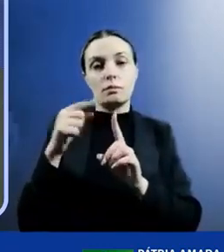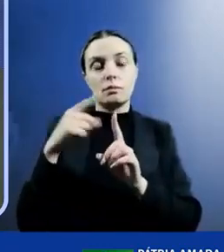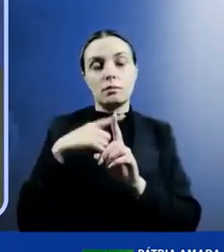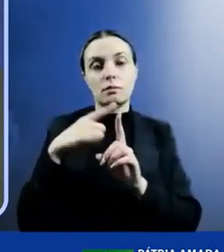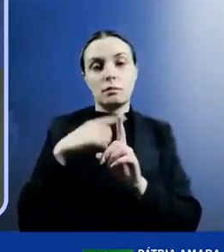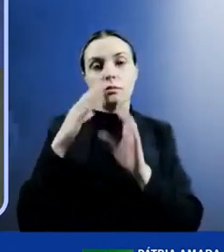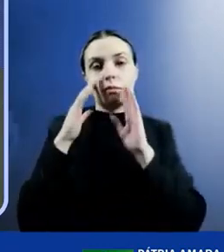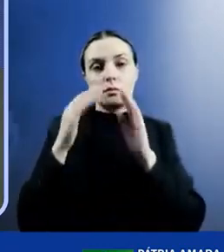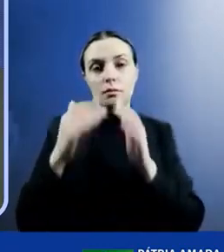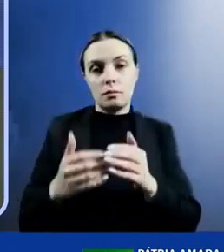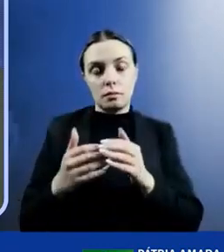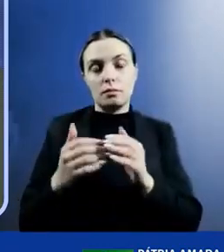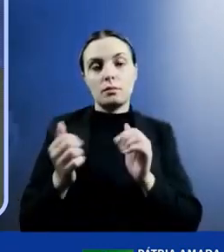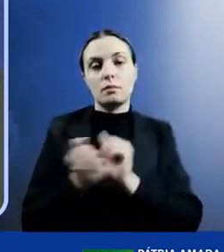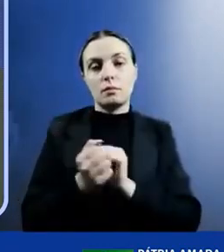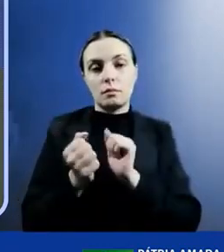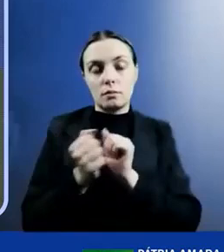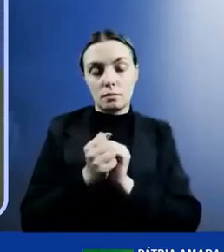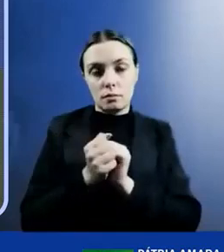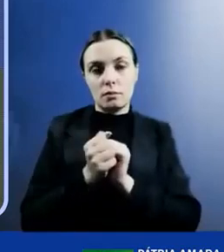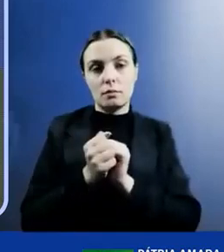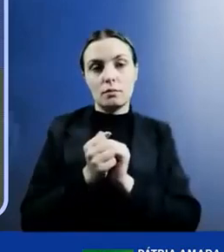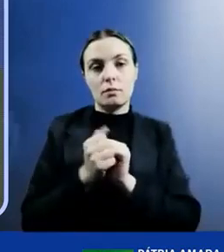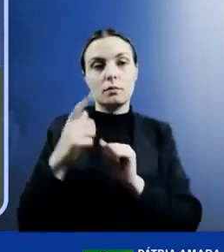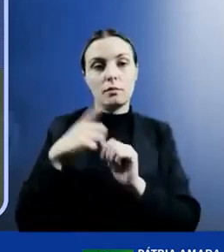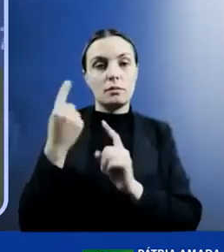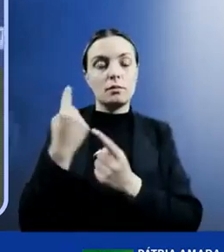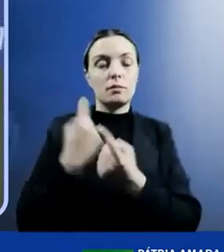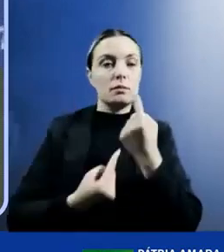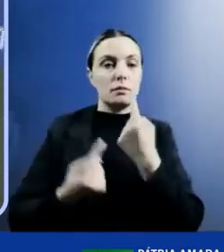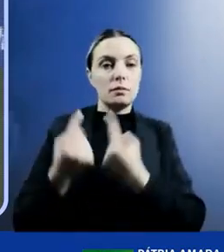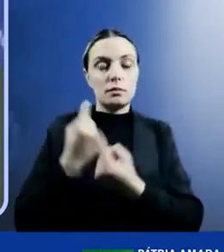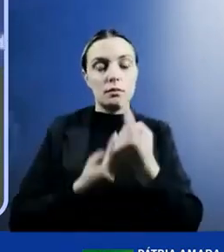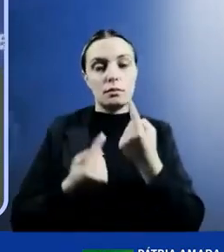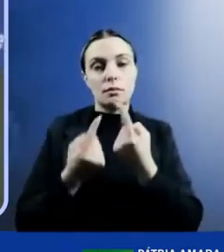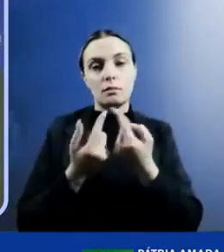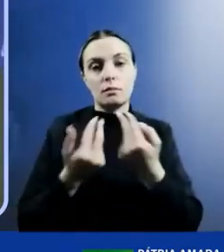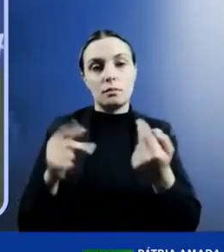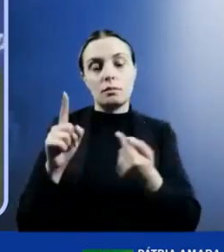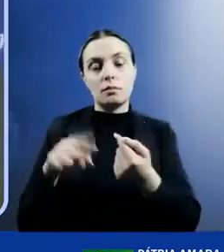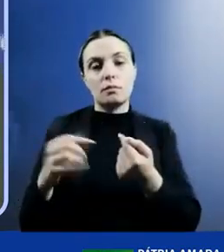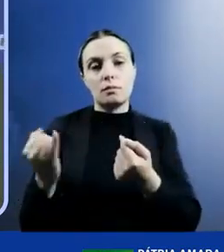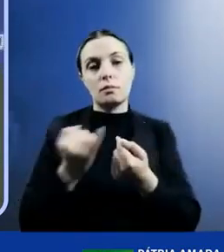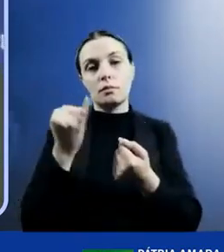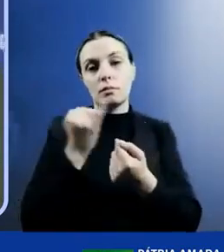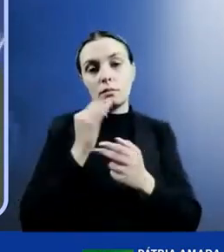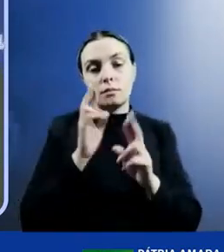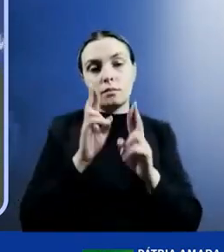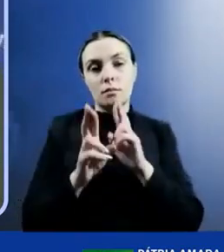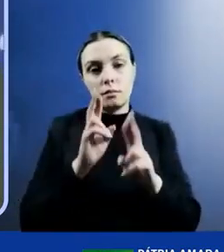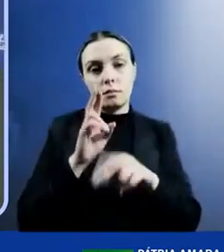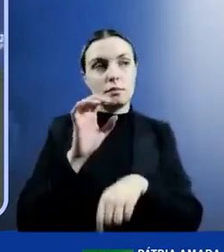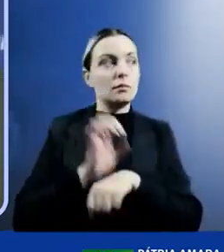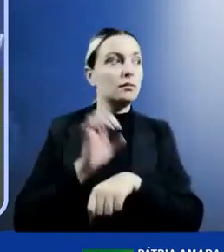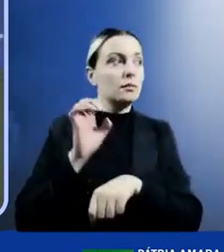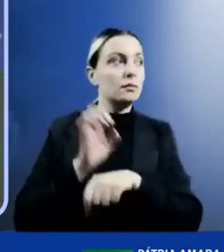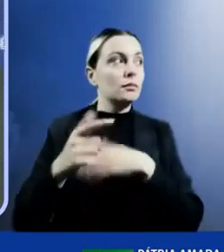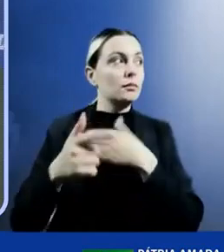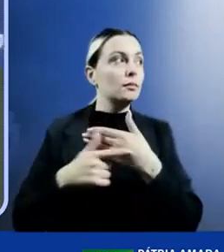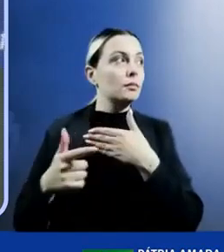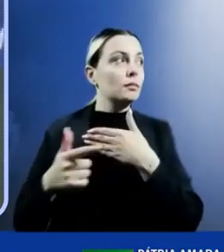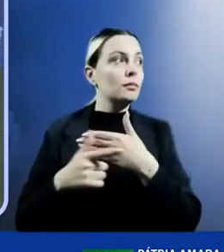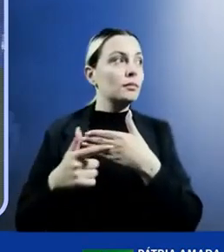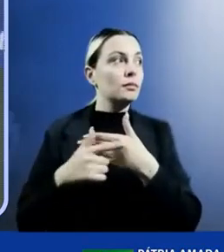com elas e tem algumas ações importantes relacionadas ao Estado, ao papel do Estado e aquilo